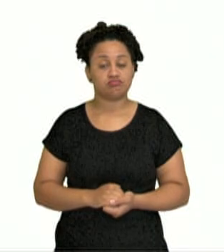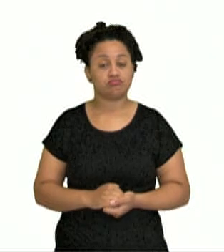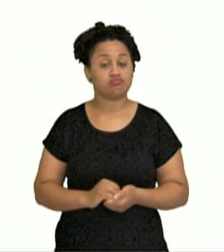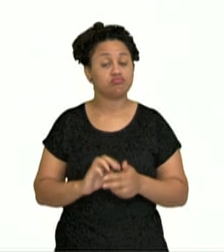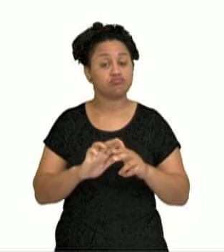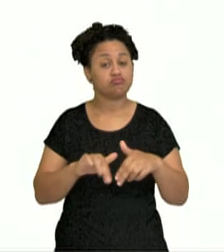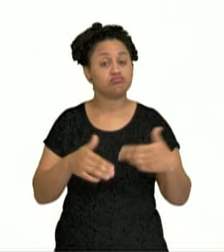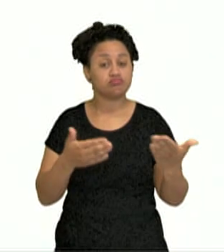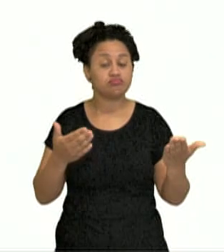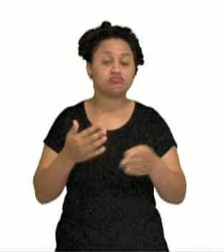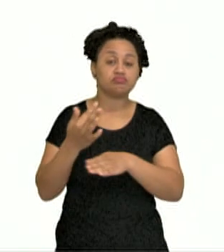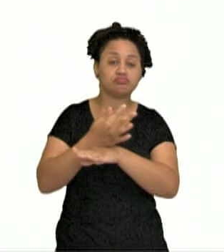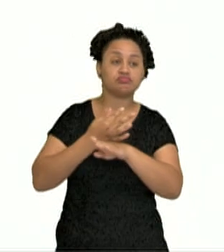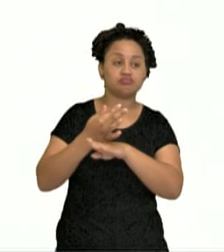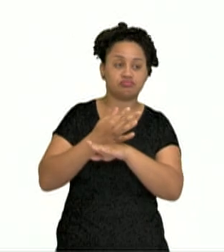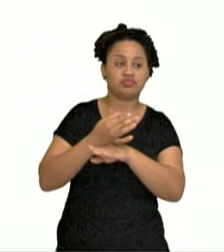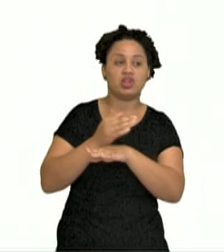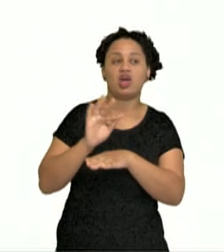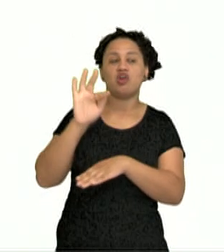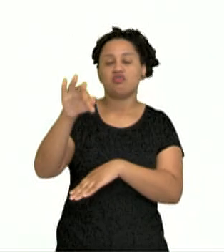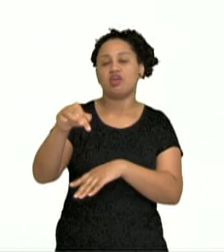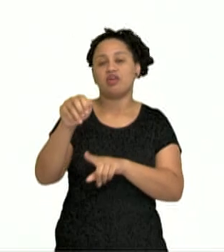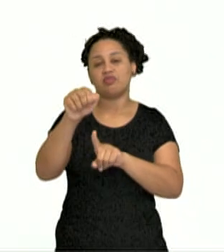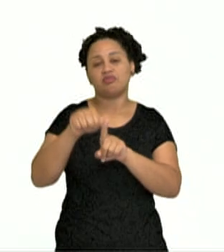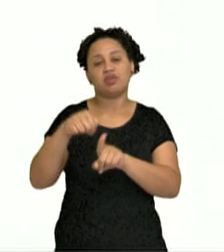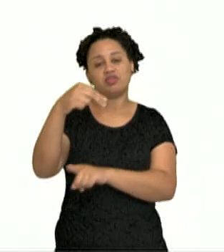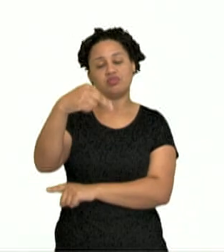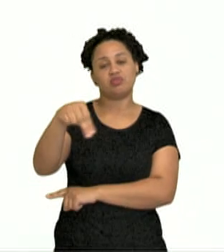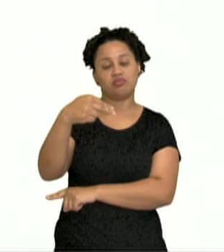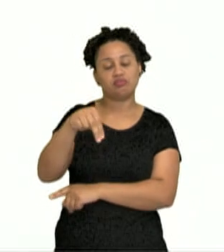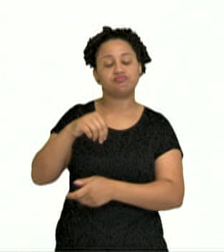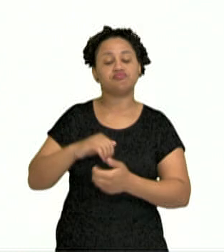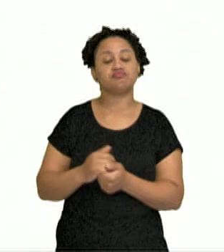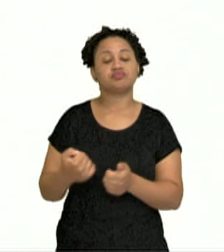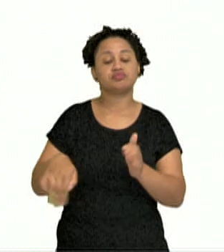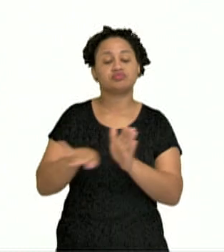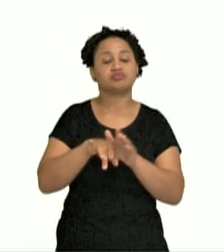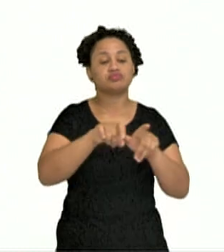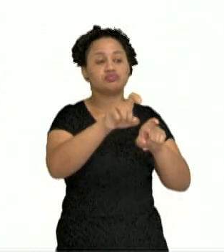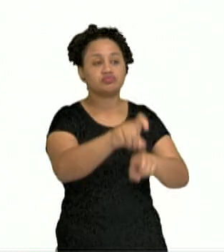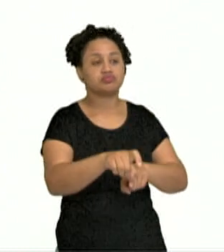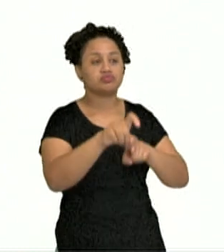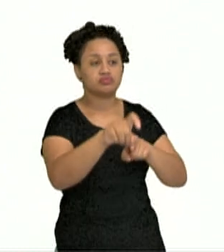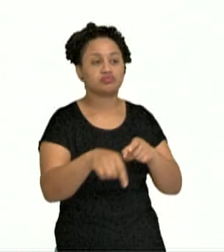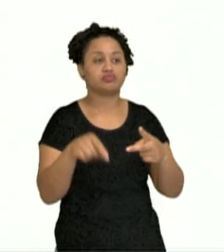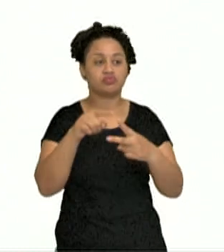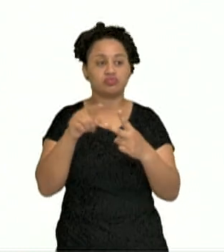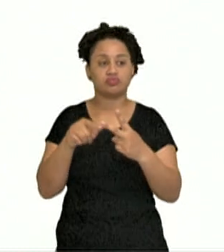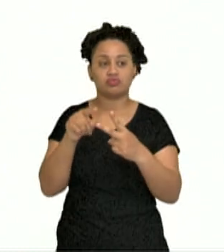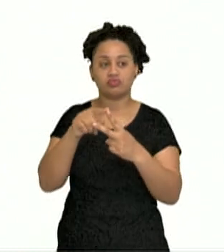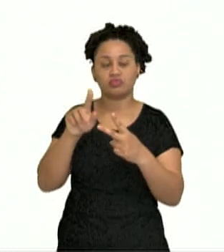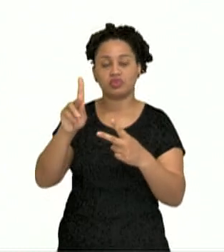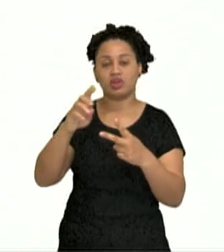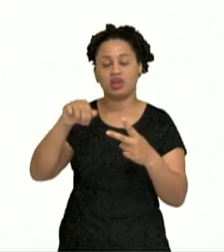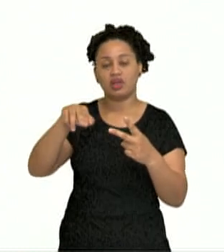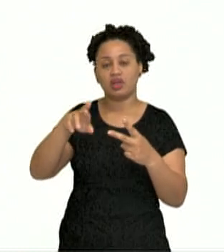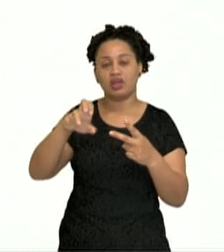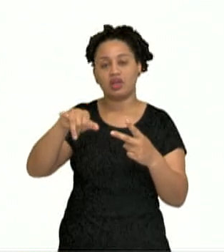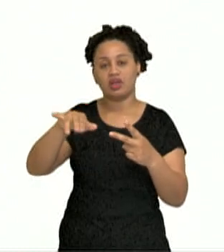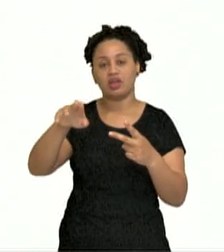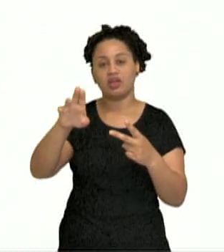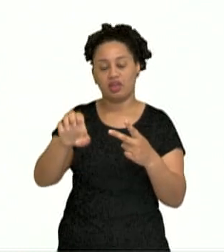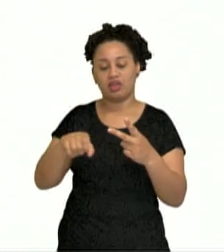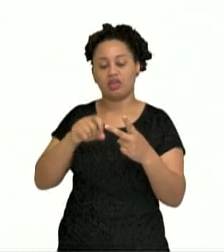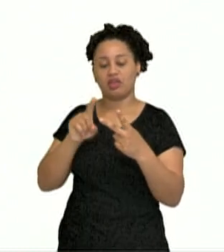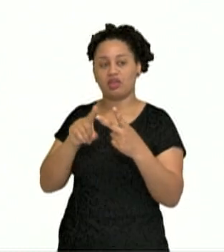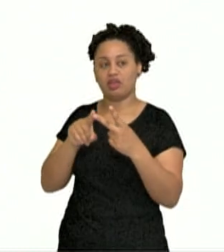férias, justamente em fins de novembro, chegaram à fazenda Henrique e Eduardo, os dois primos mais velhos de